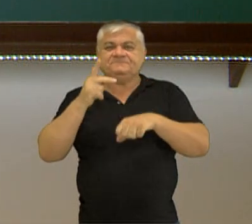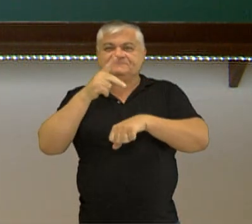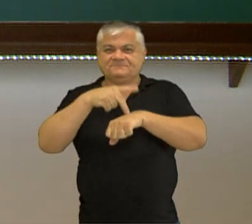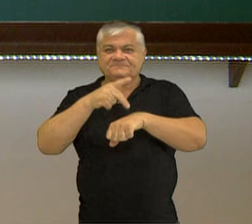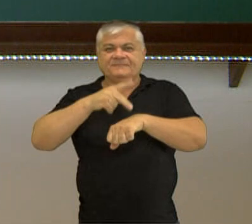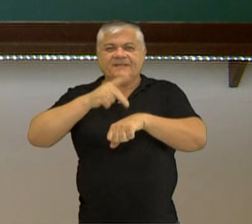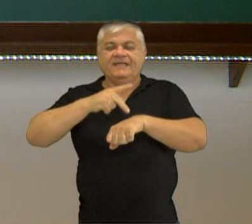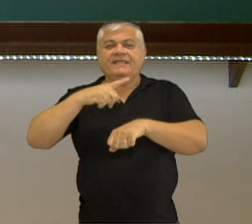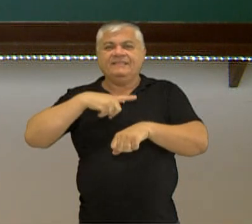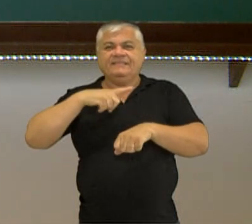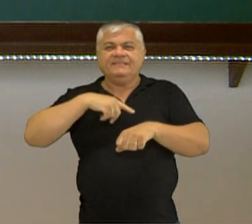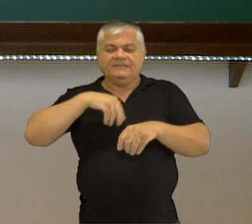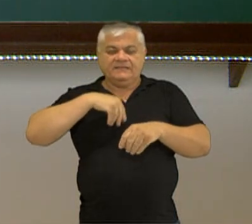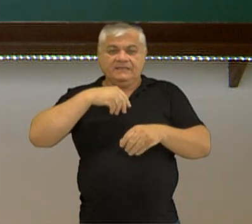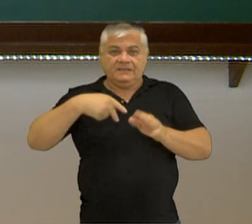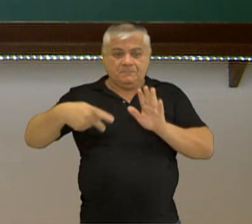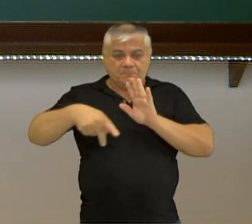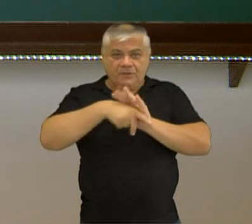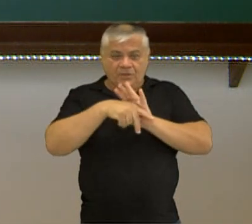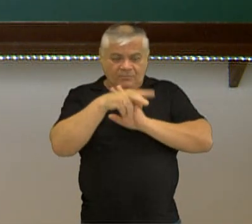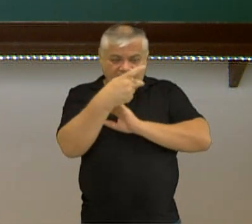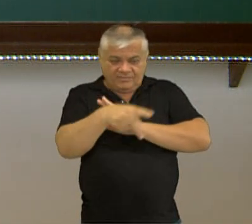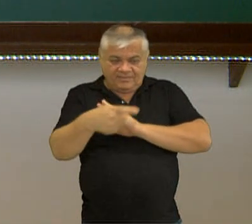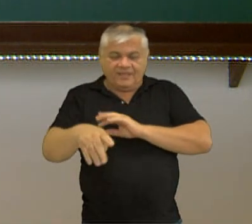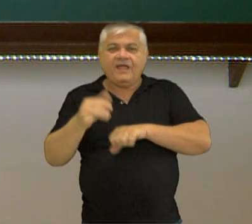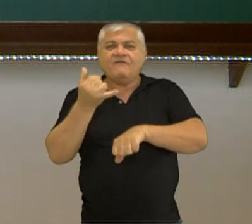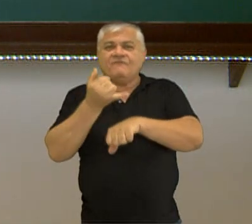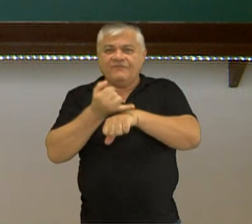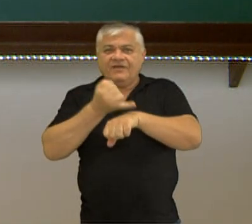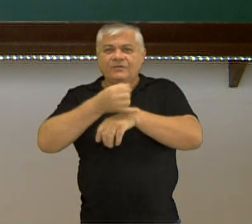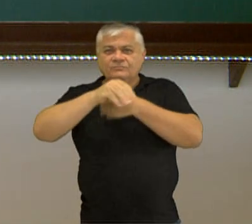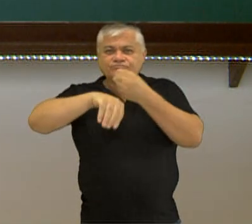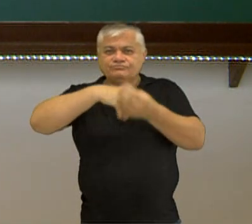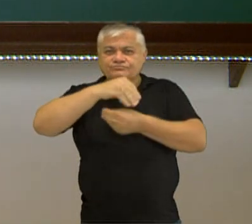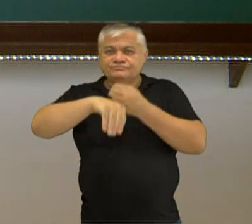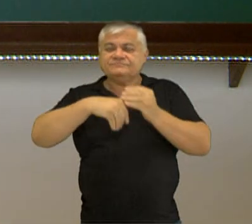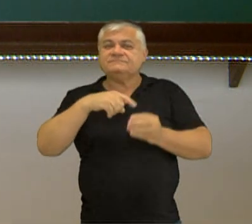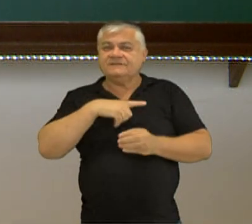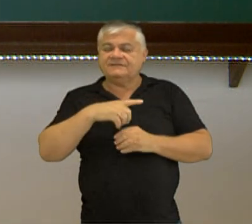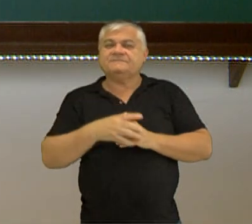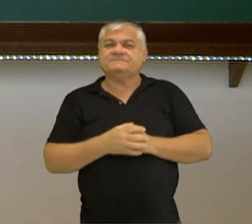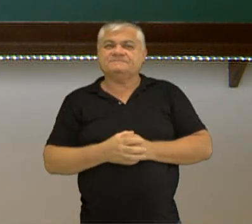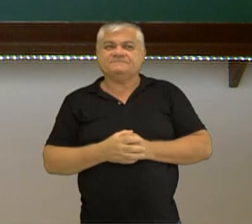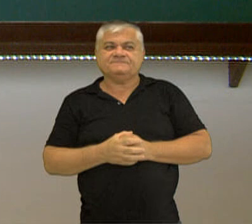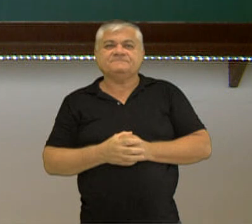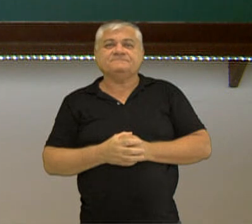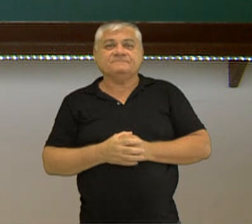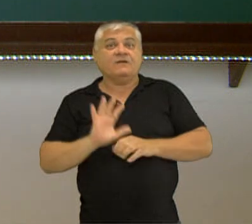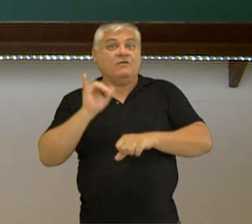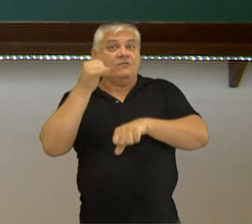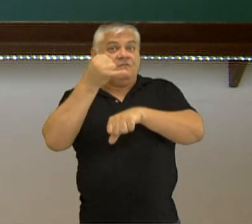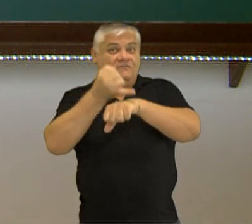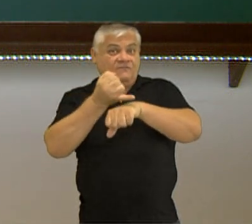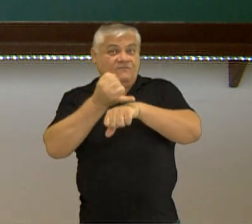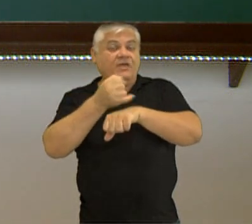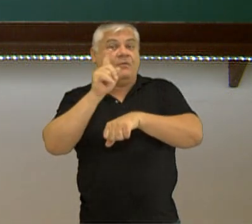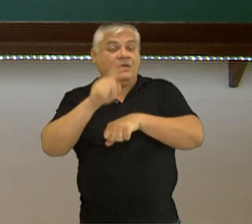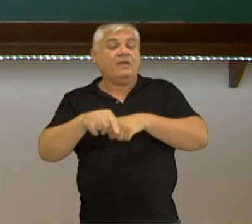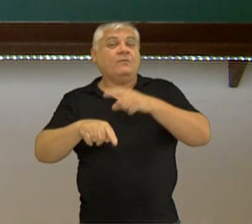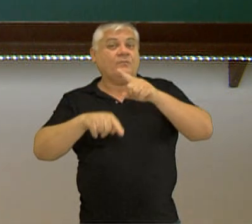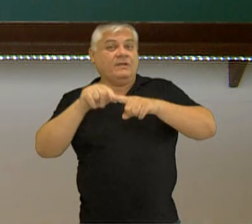uma quantidade específica de ferro. Sim, o ferro, como é um